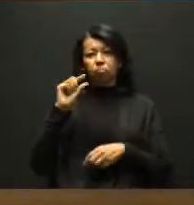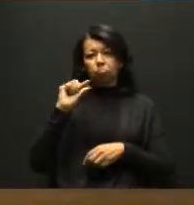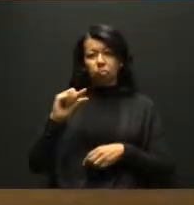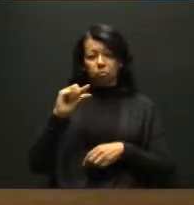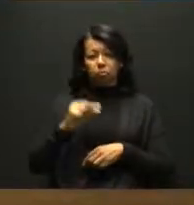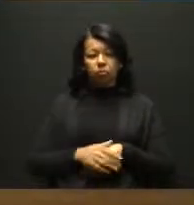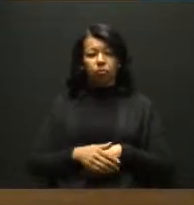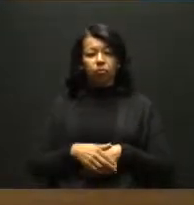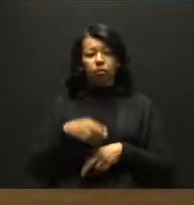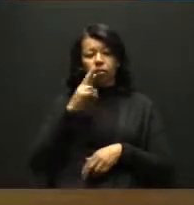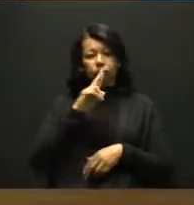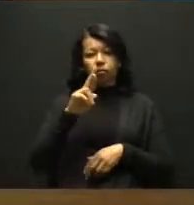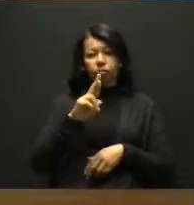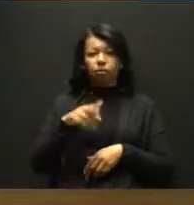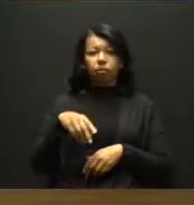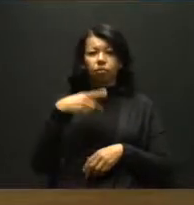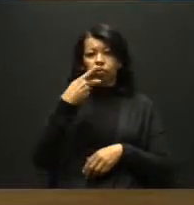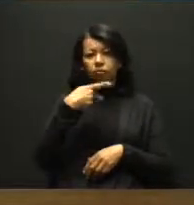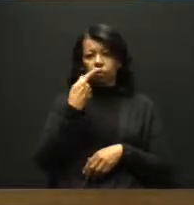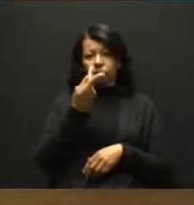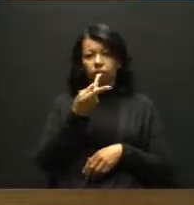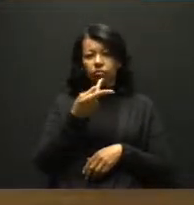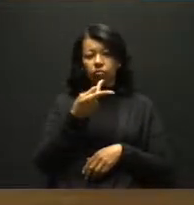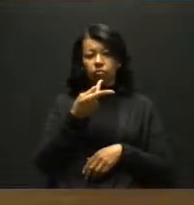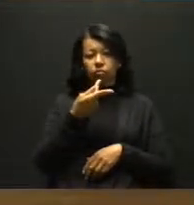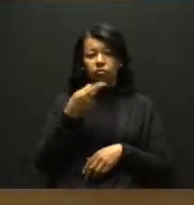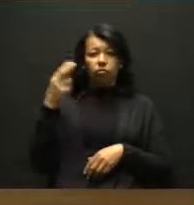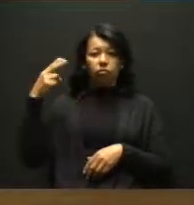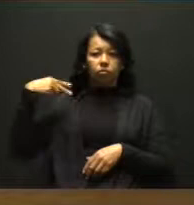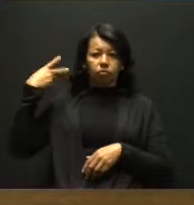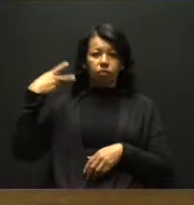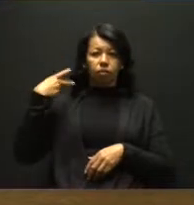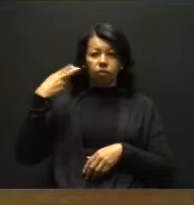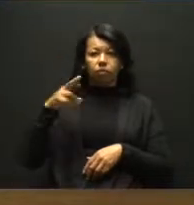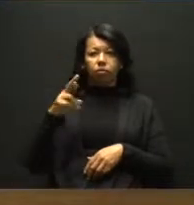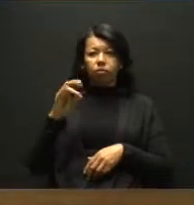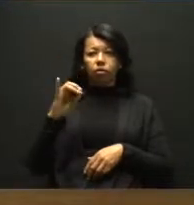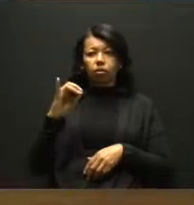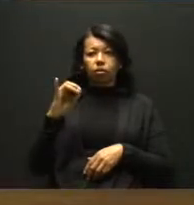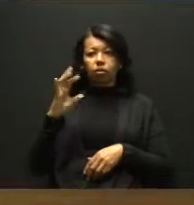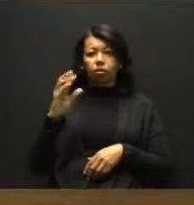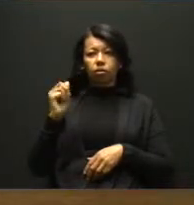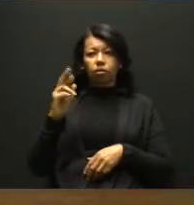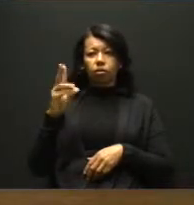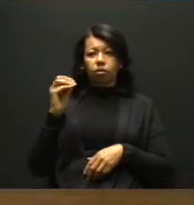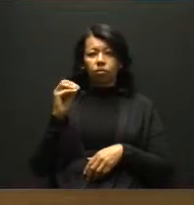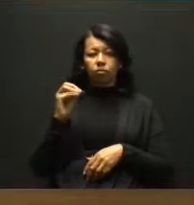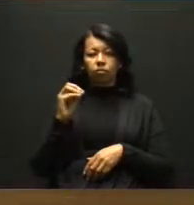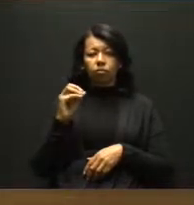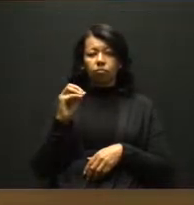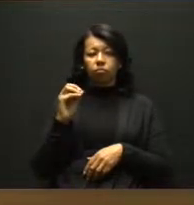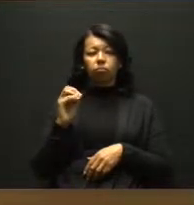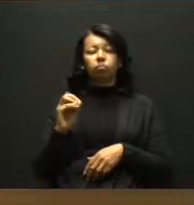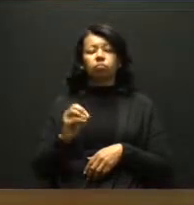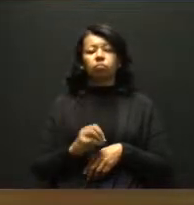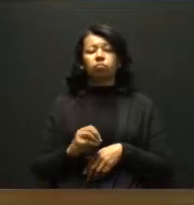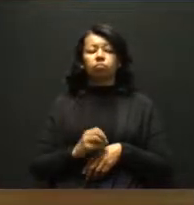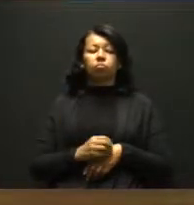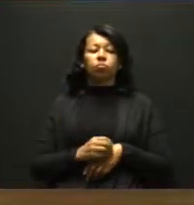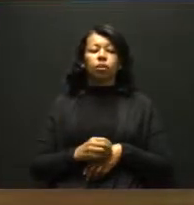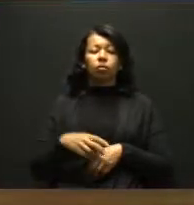do nosso digníssimo vereador em um momento